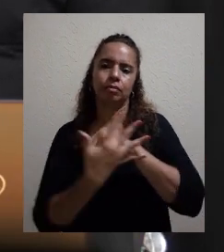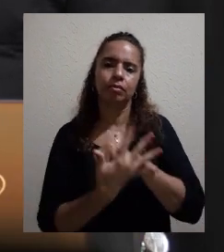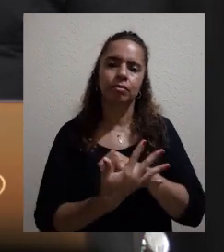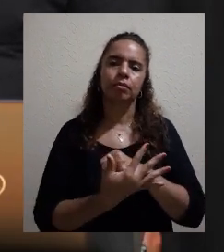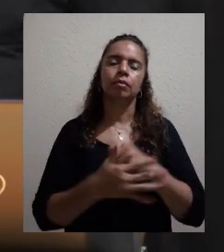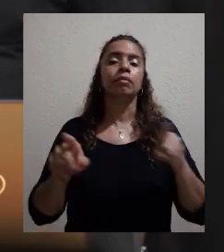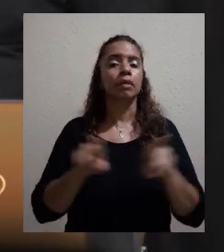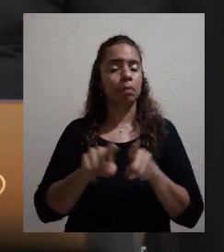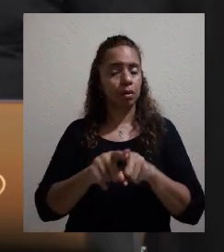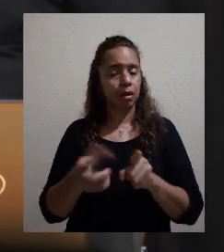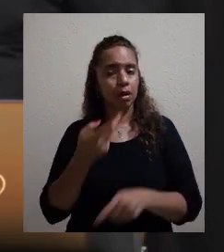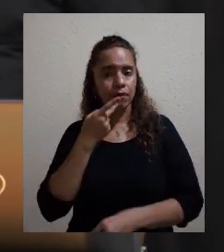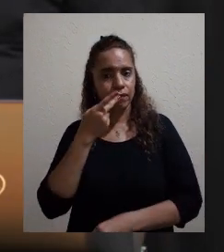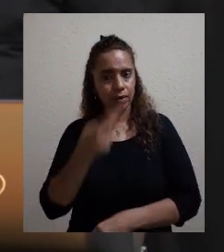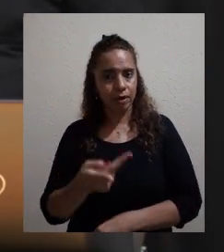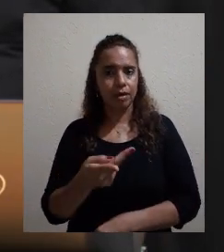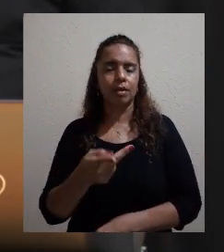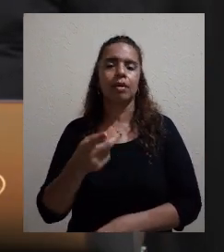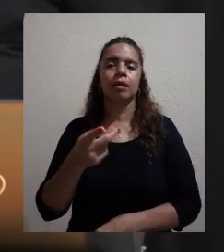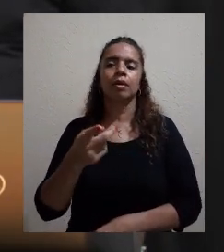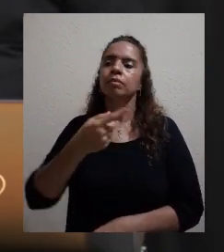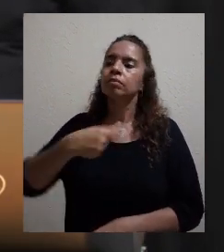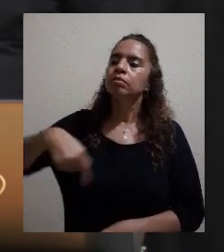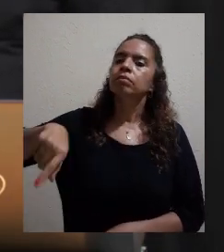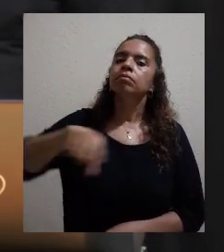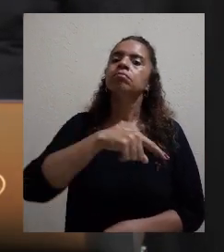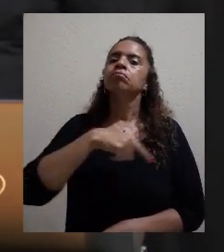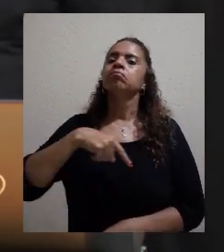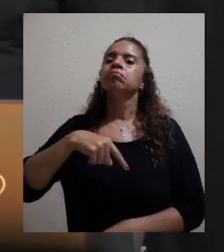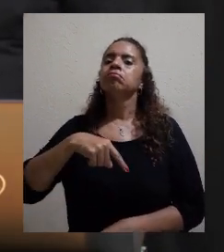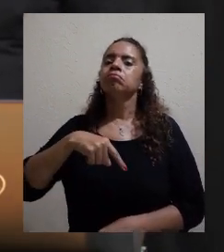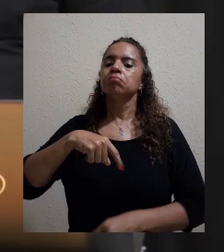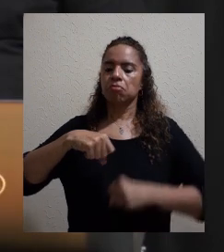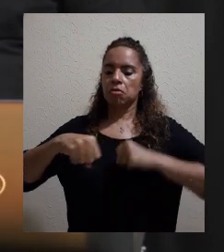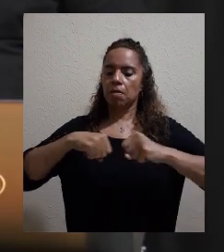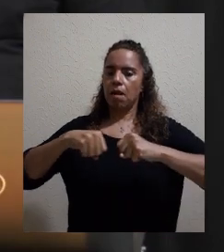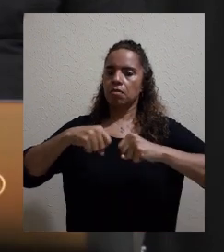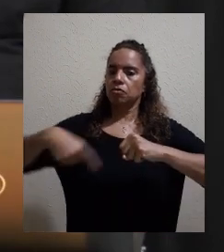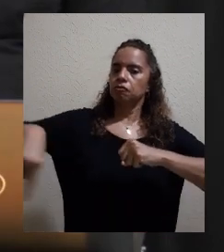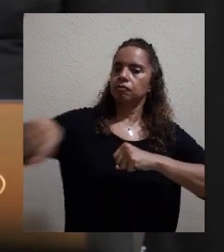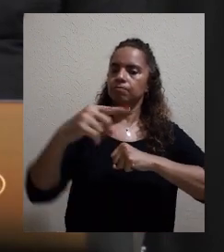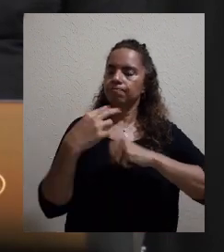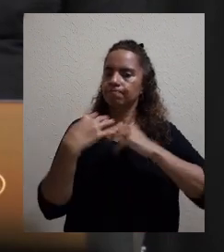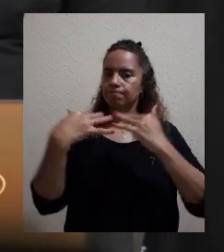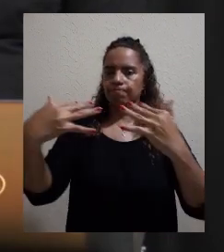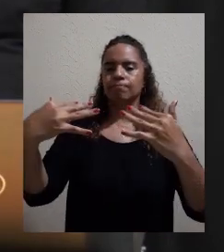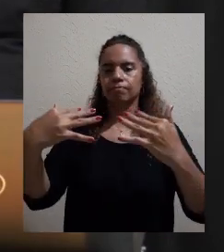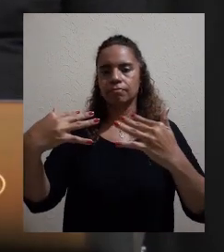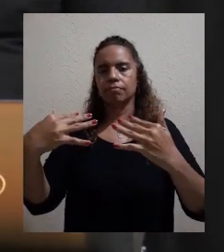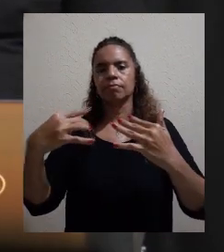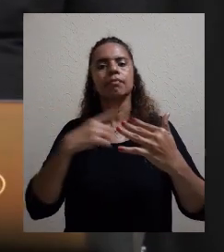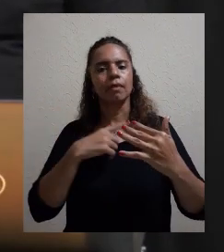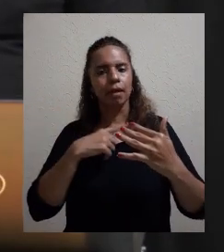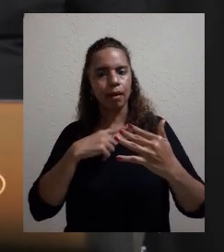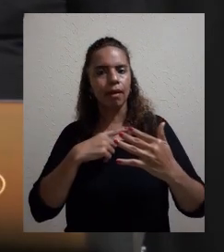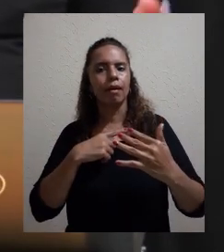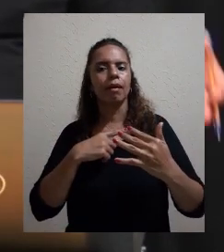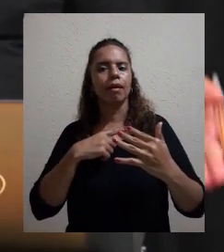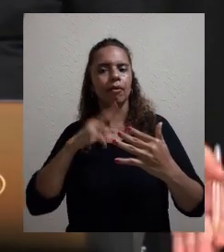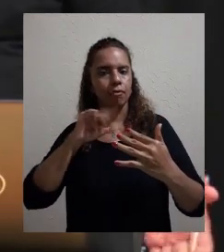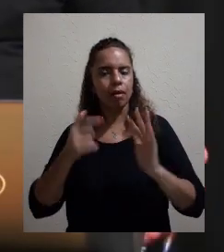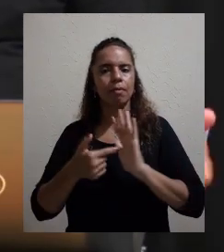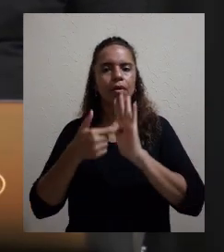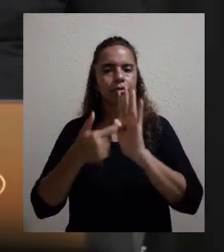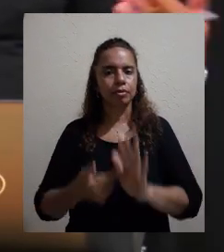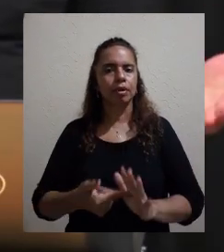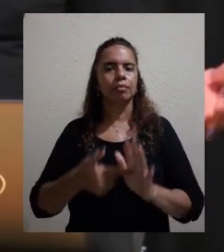informação a respeito da pandemia do coronavírus, e dizer também que esse debate ele sempre